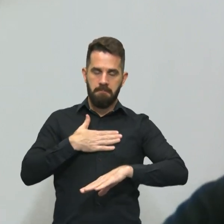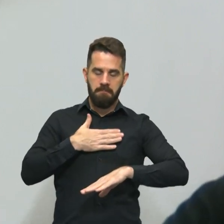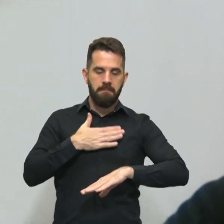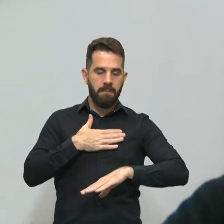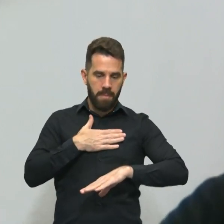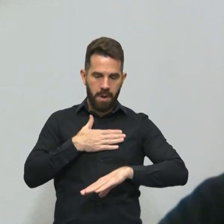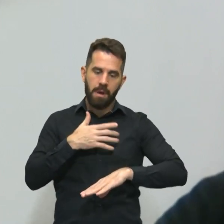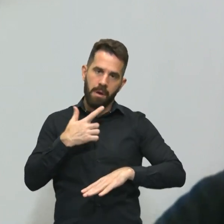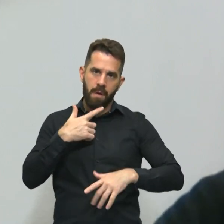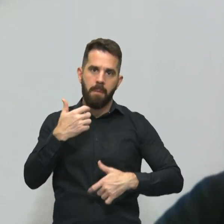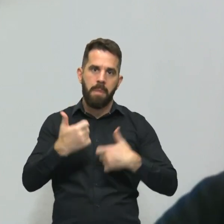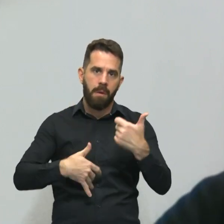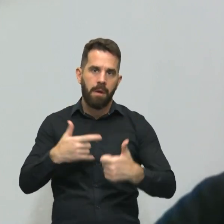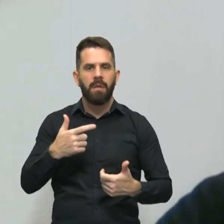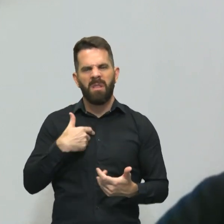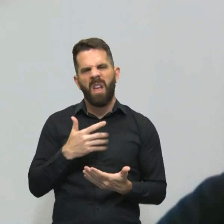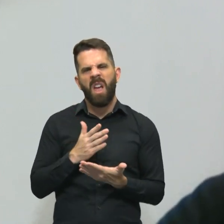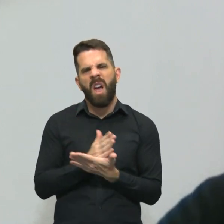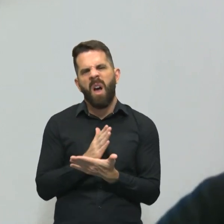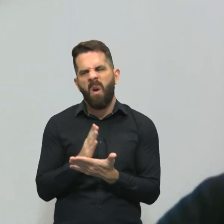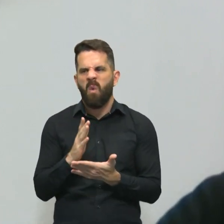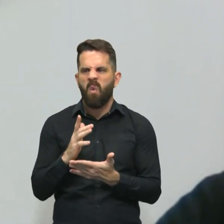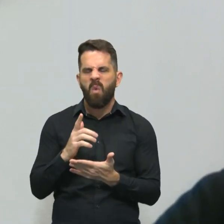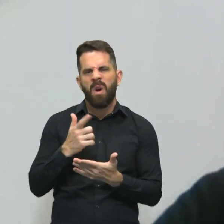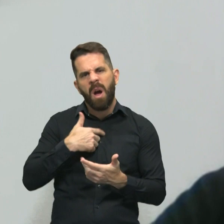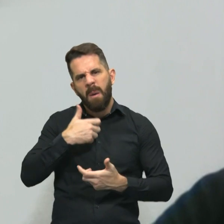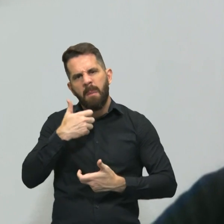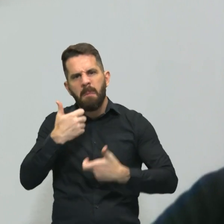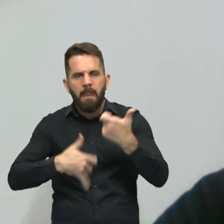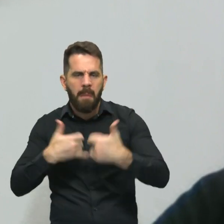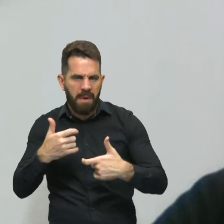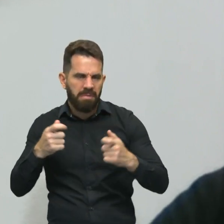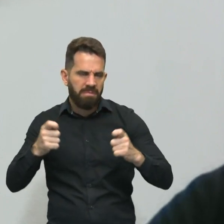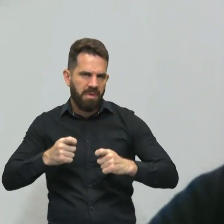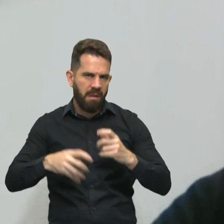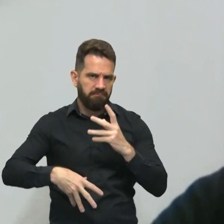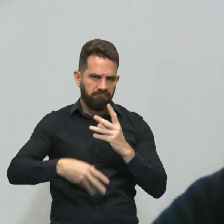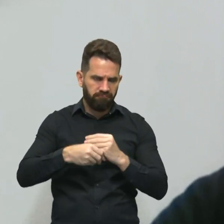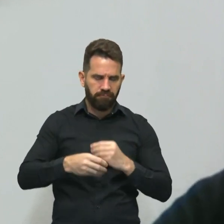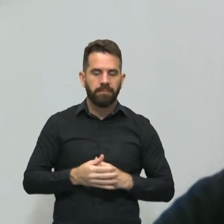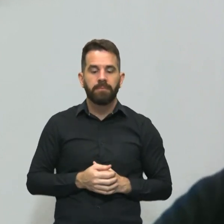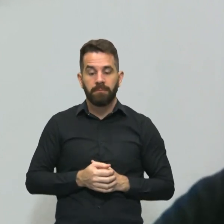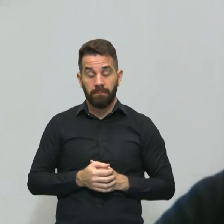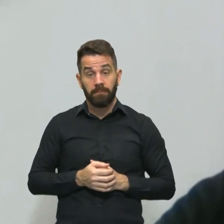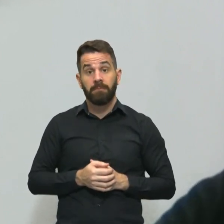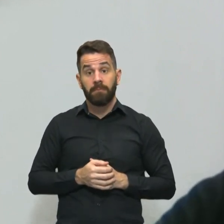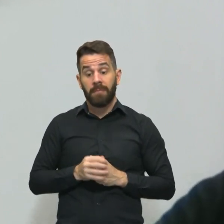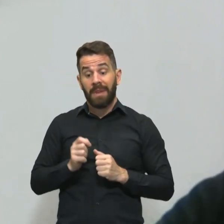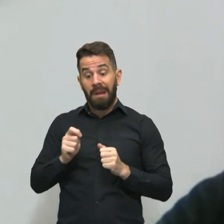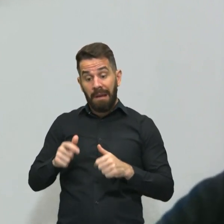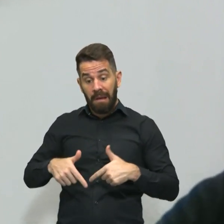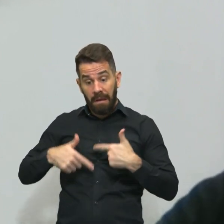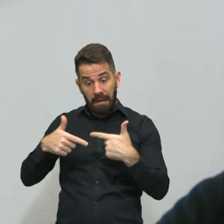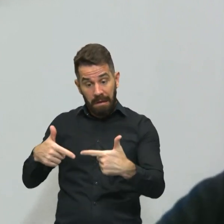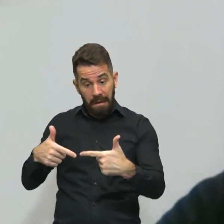eu tenho algumas coisas depois, se eu puder falar, né? A ação do núcleo, ela